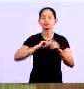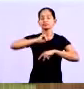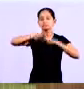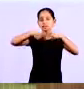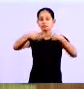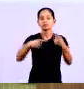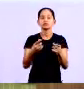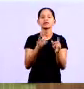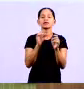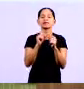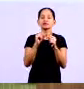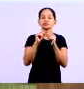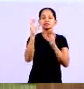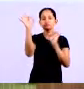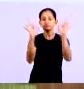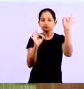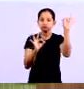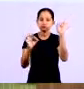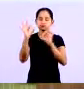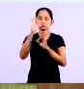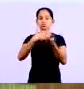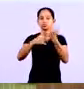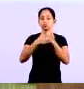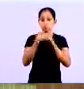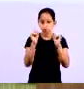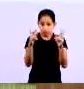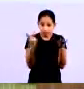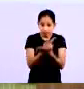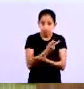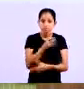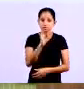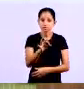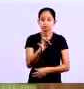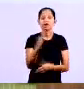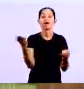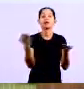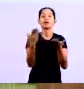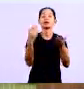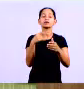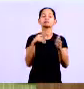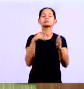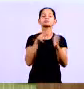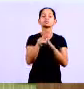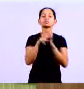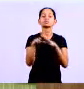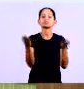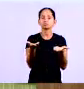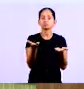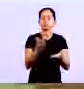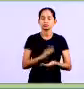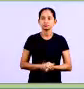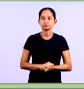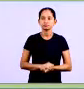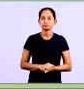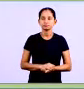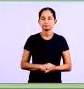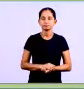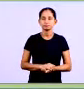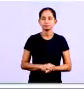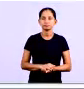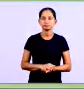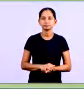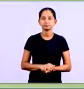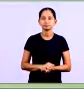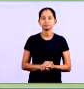estrutura básica dele. O que acontece no lucro real, correto? Vamos lá para as questões então, professor? Vamos. Então, assim,